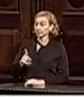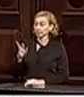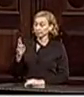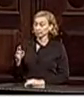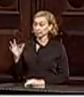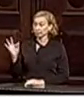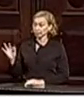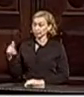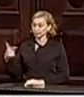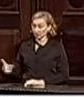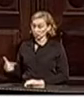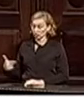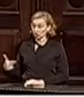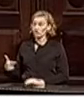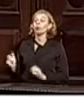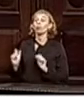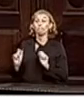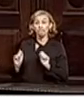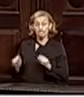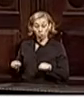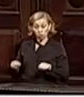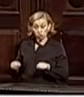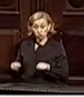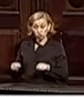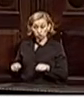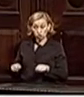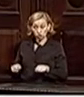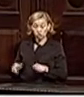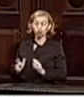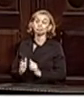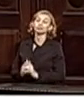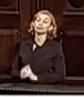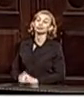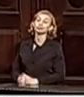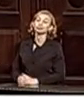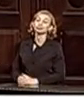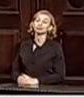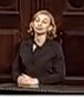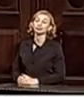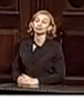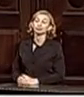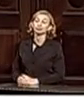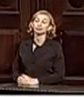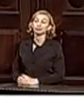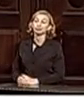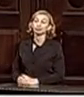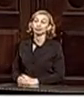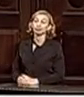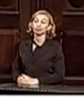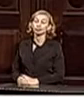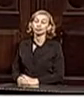pode simplesmente acatar e emitir